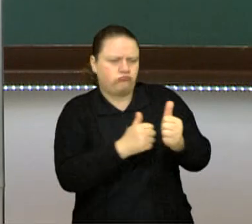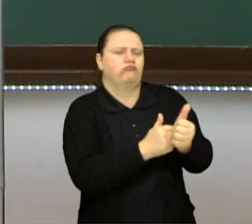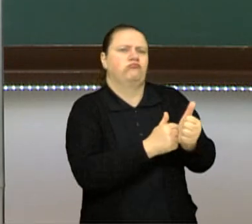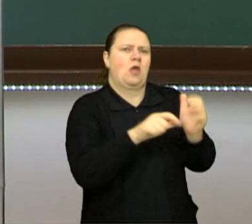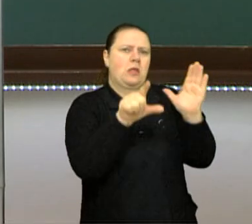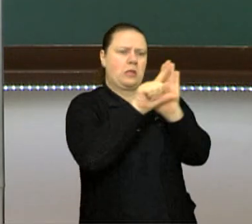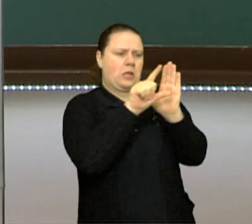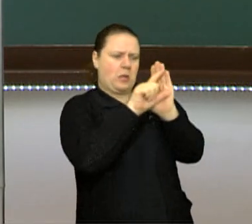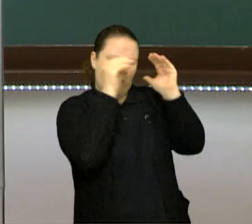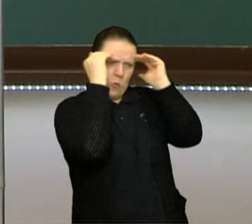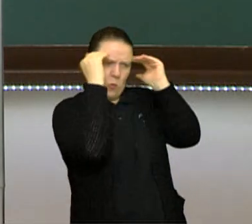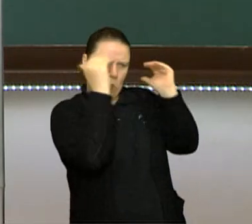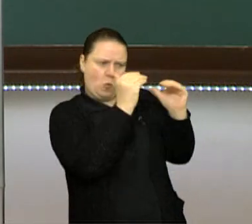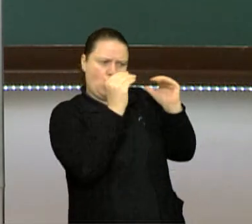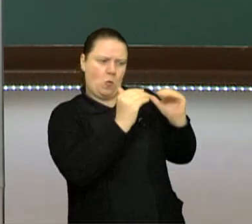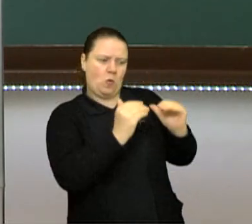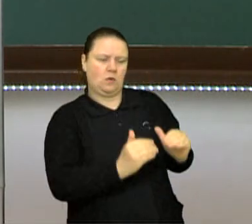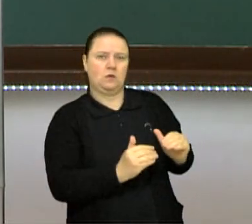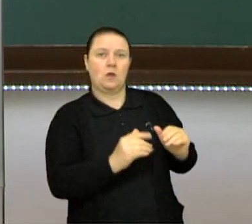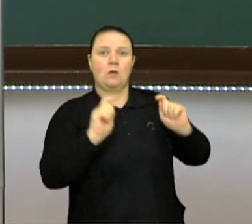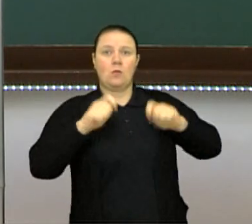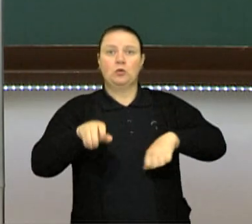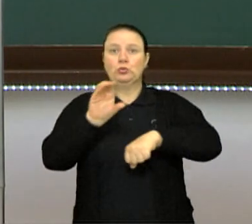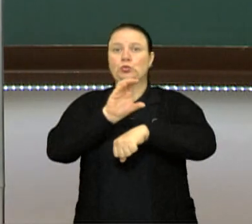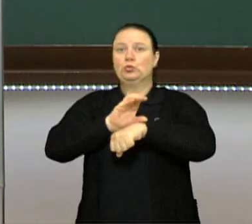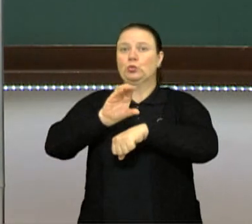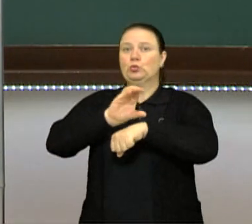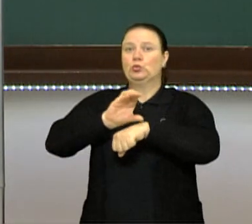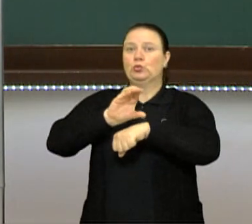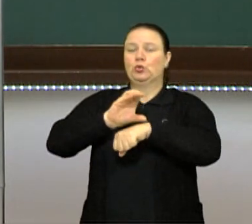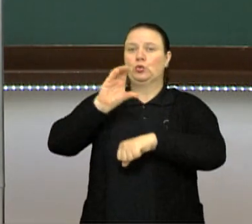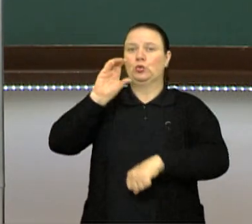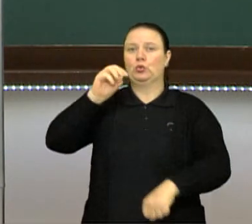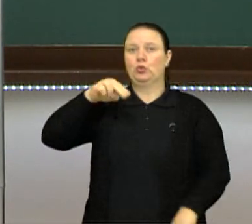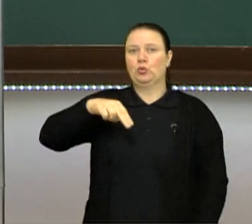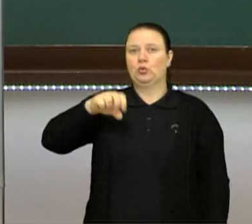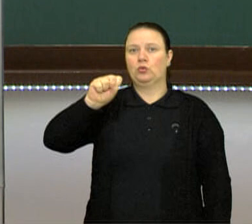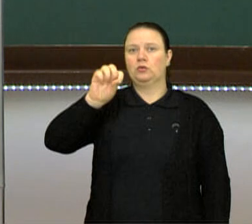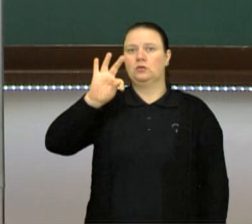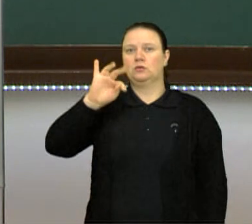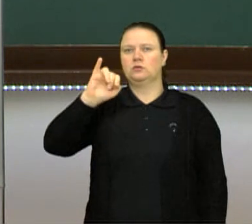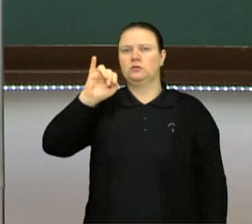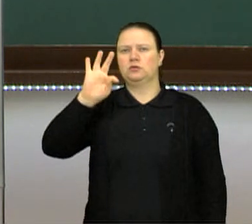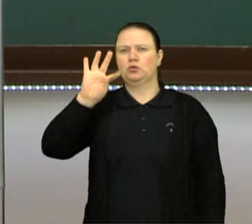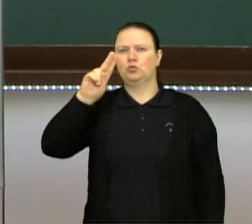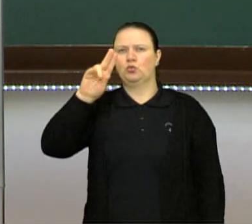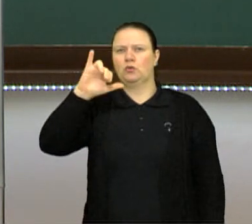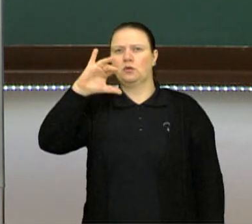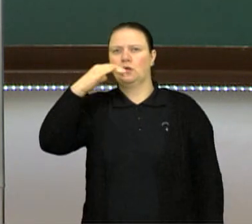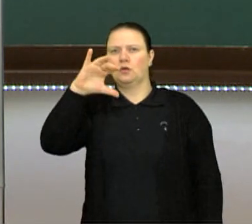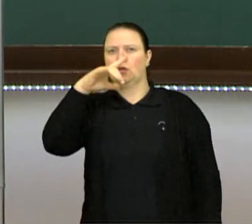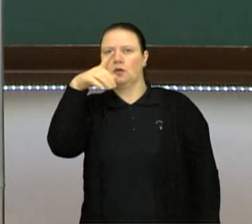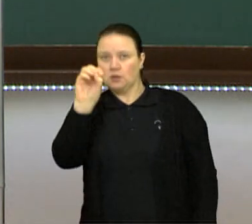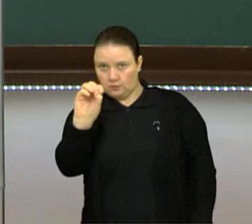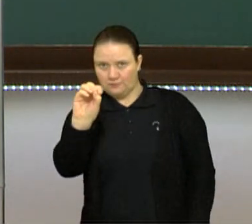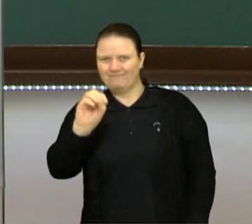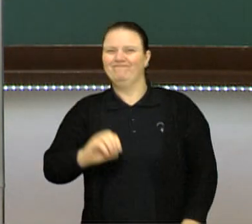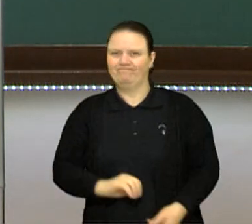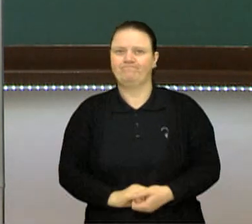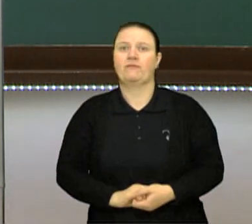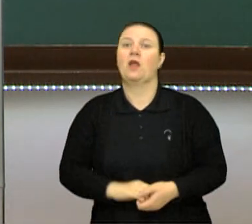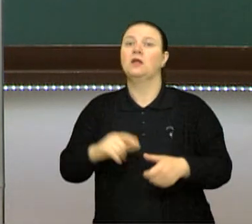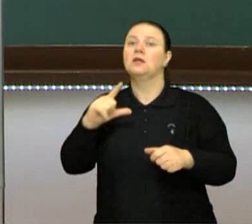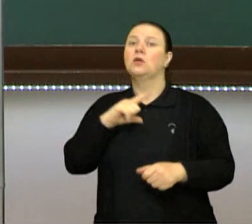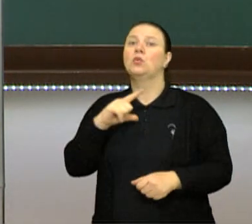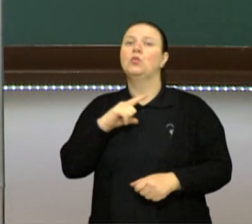ser, inclusive, com o nome de Constituição. Aqui, quando você coloca uma nação sem Estado, então,